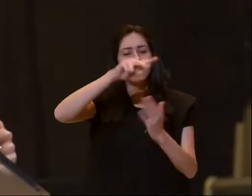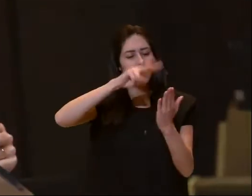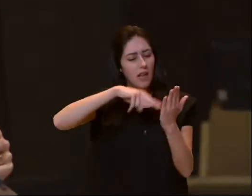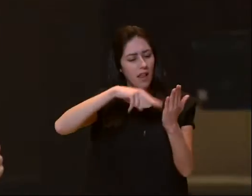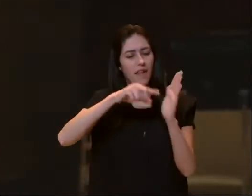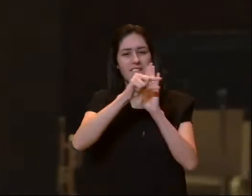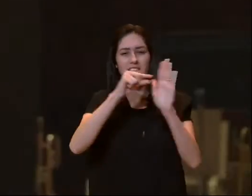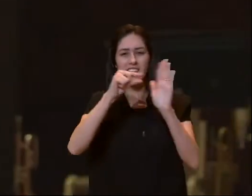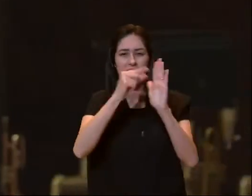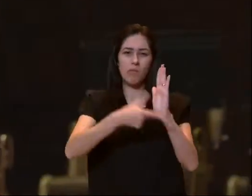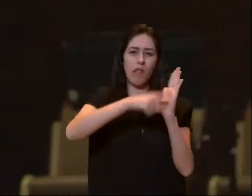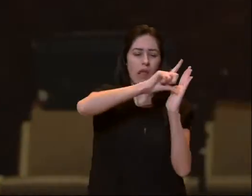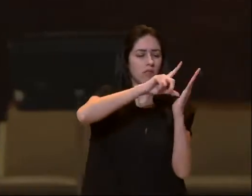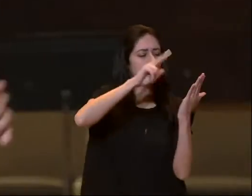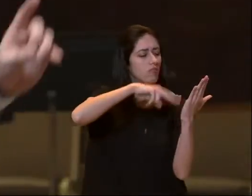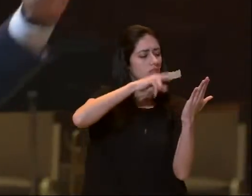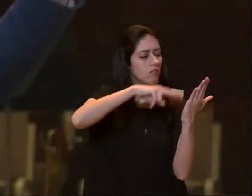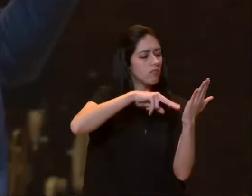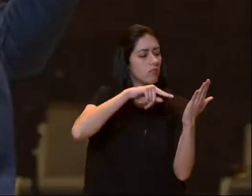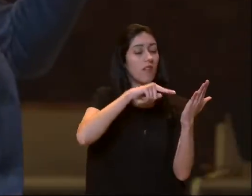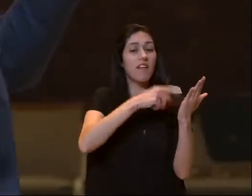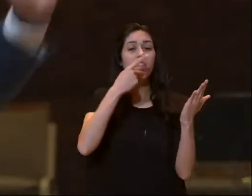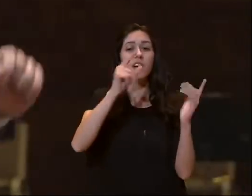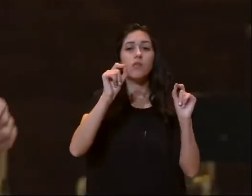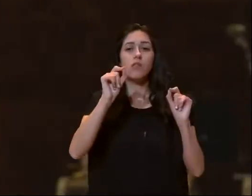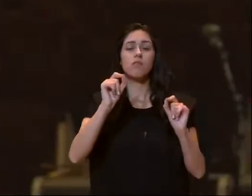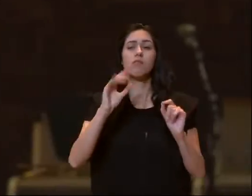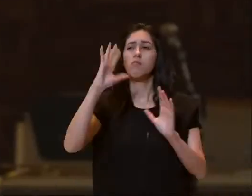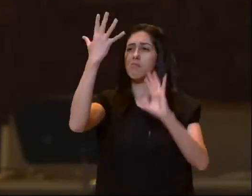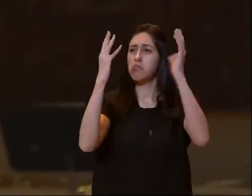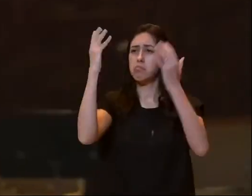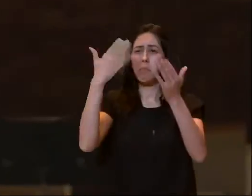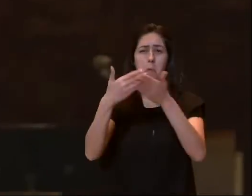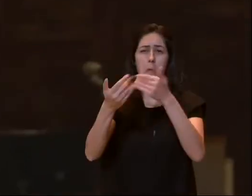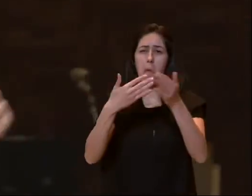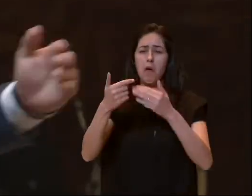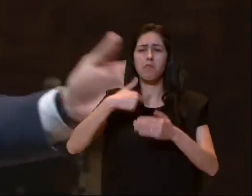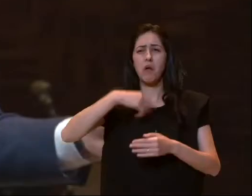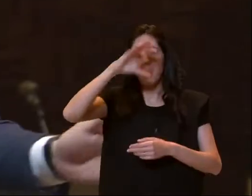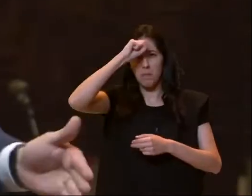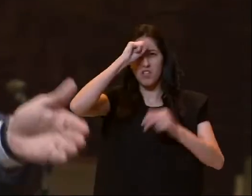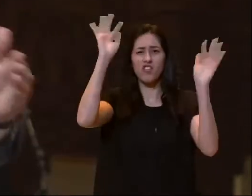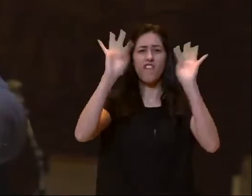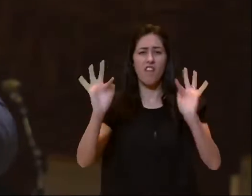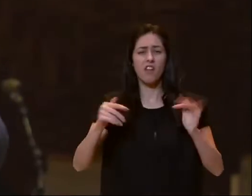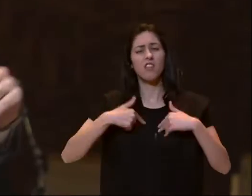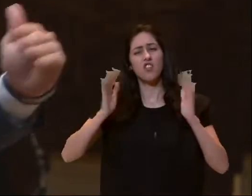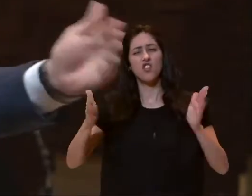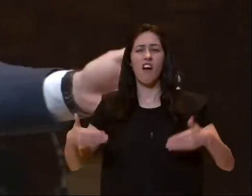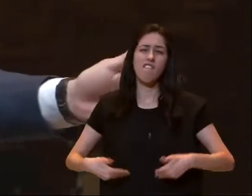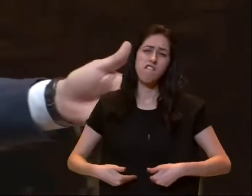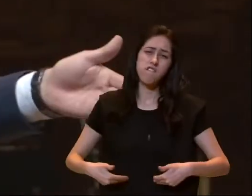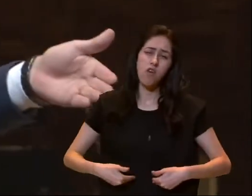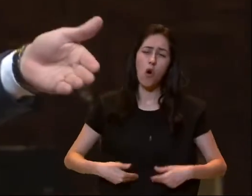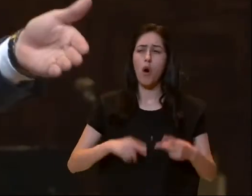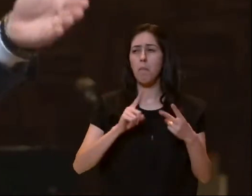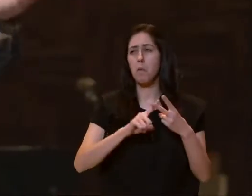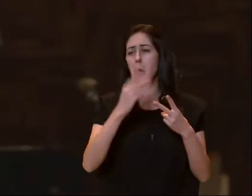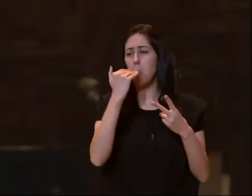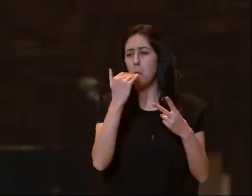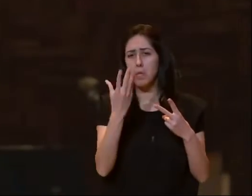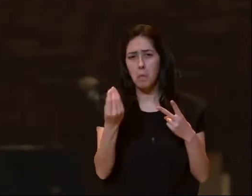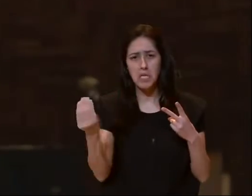vai dizer: já aprendi a viver contente em toda e qualquer circunstância. Já passei por fome, fartura,